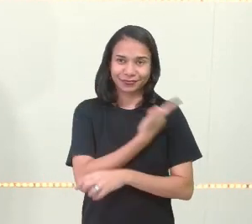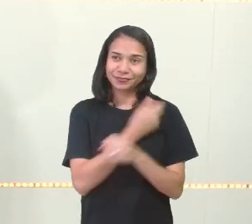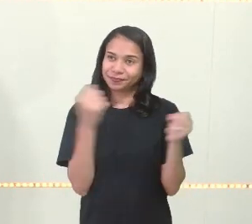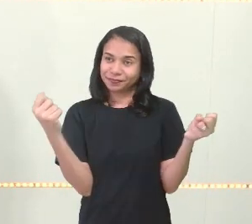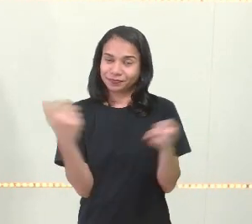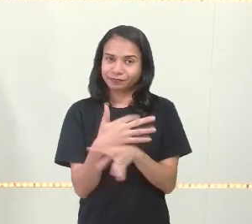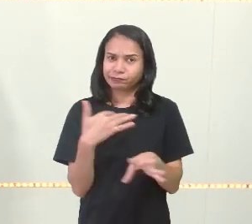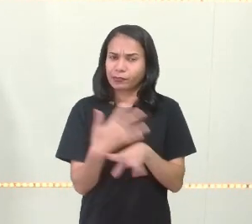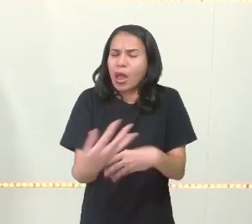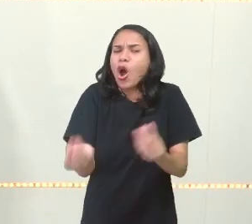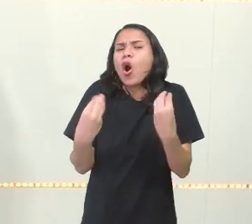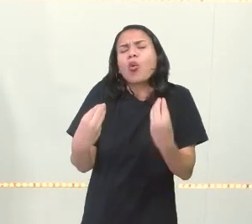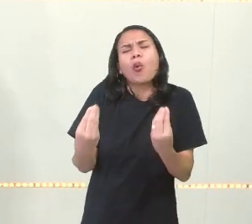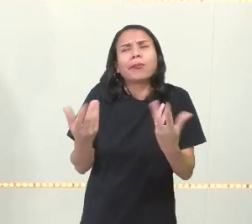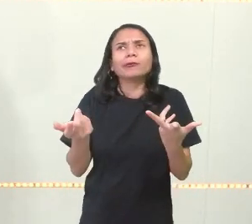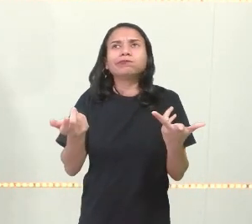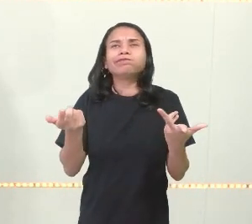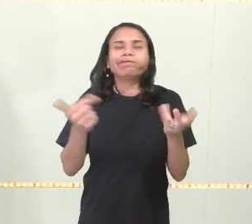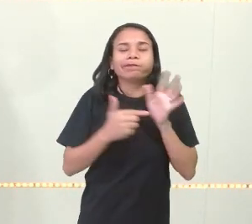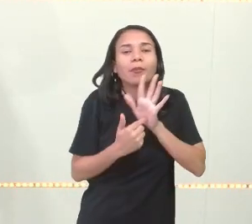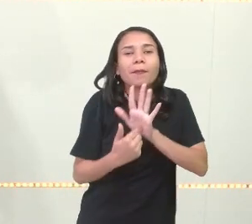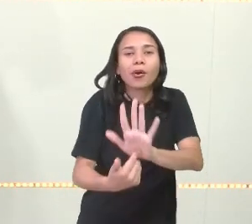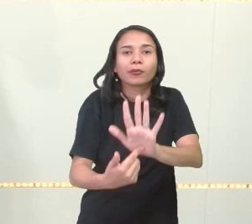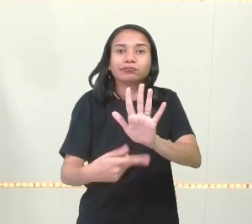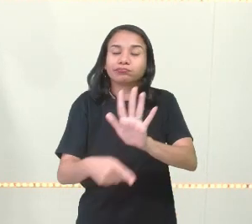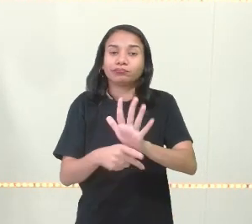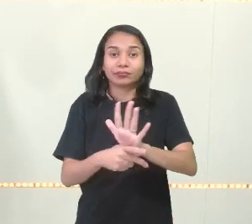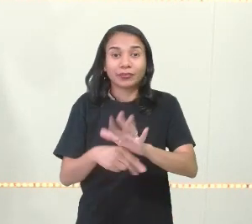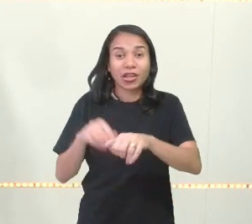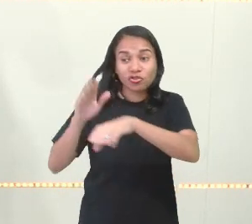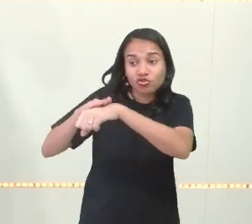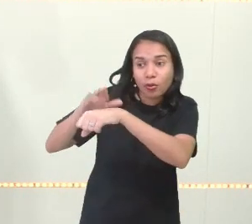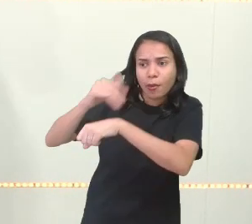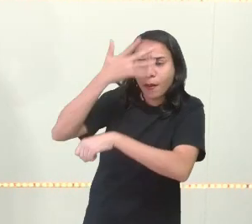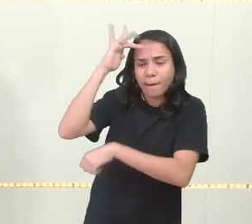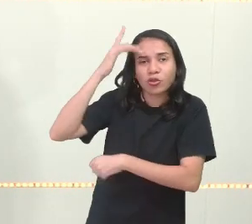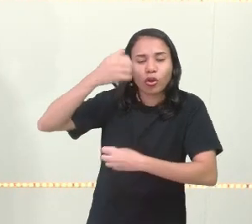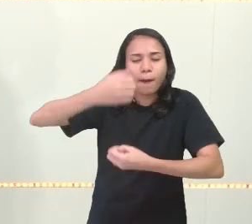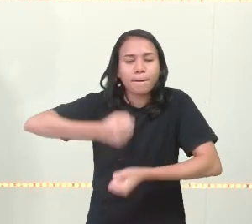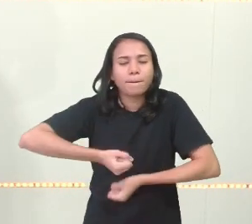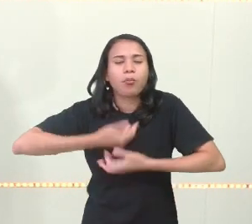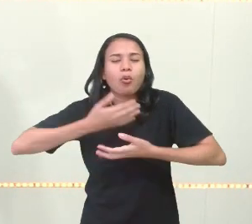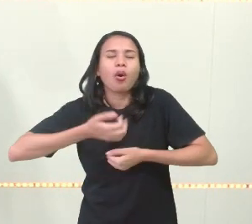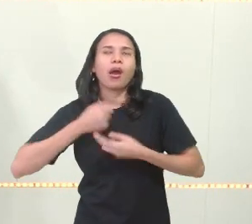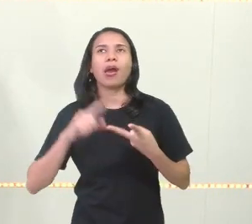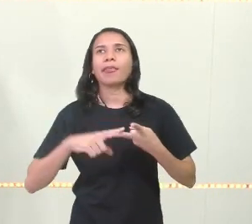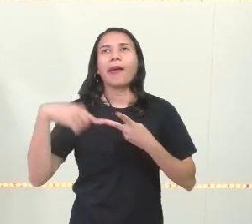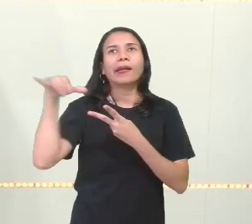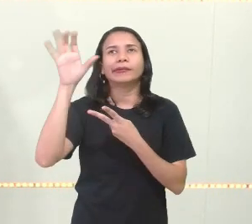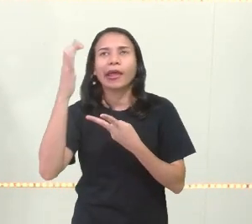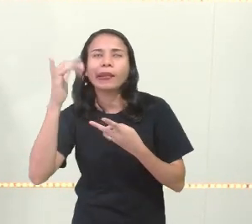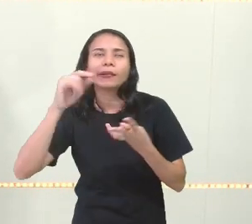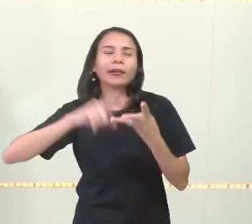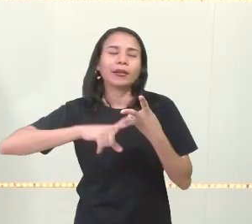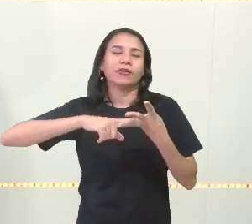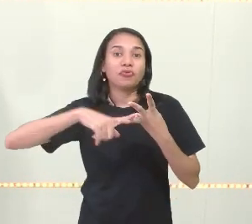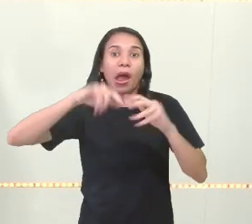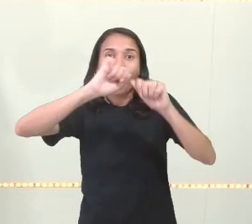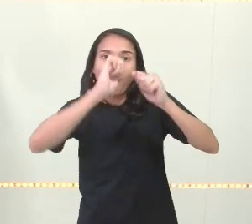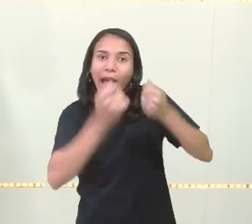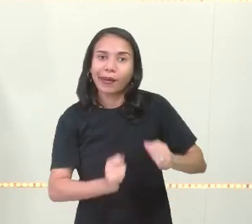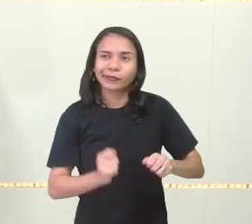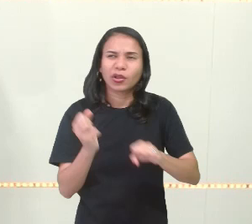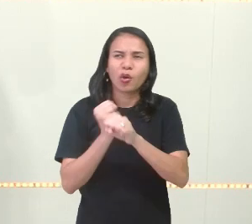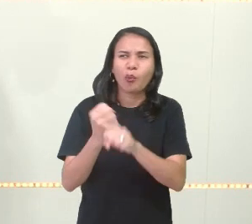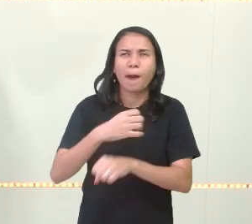cidade. De que forma ele incentivou? Trazendo grandes artistas, poetas e cientistas daquela época, dos anos